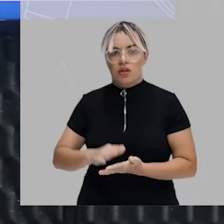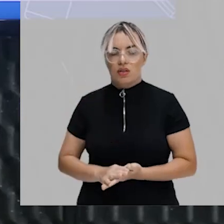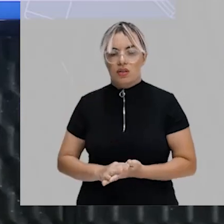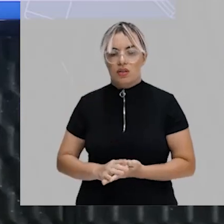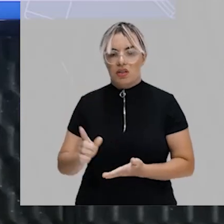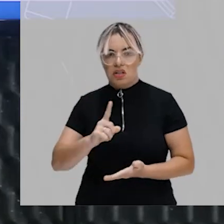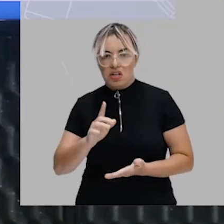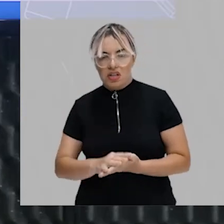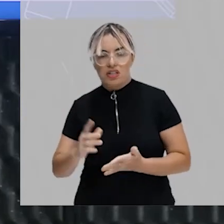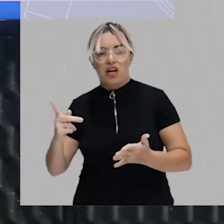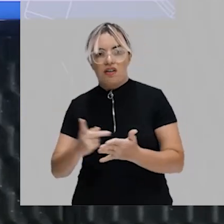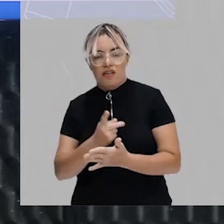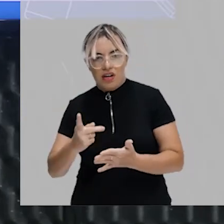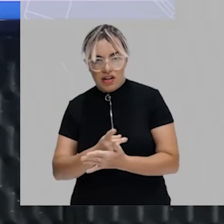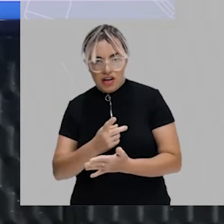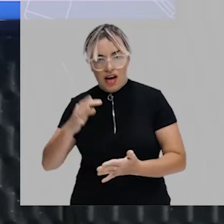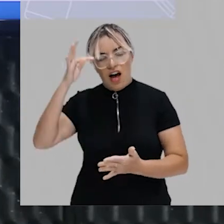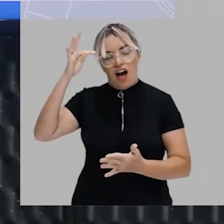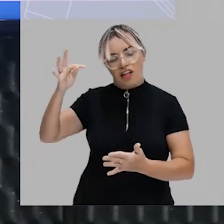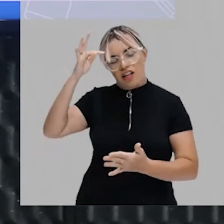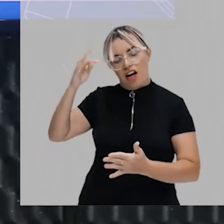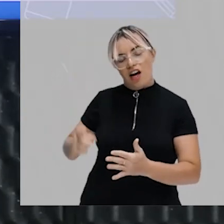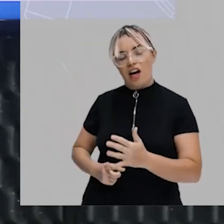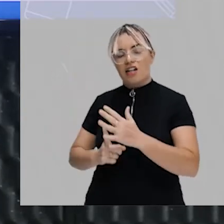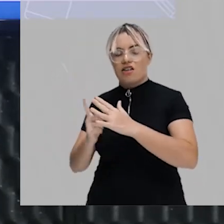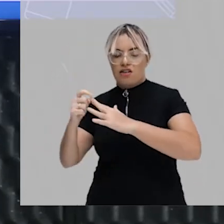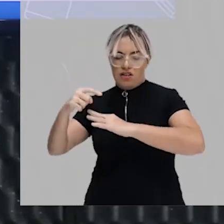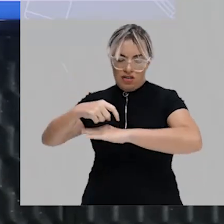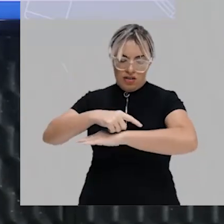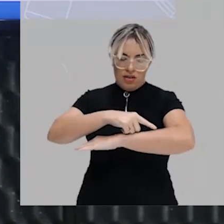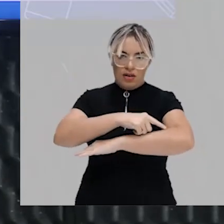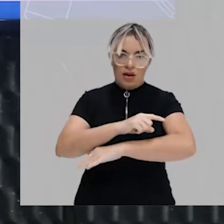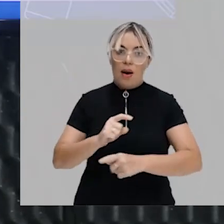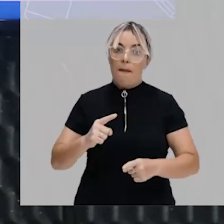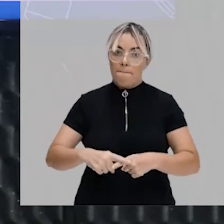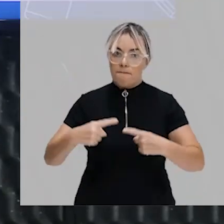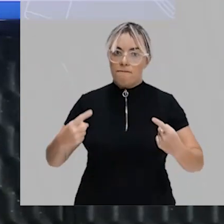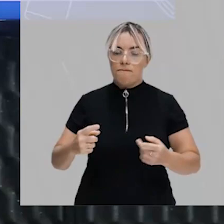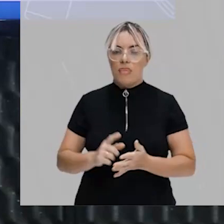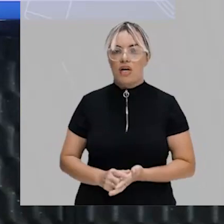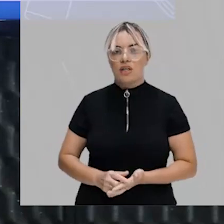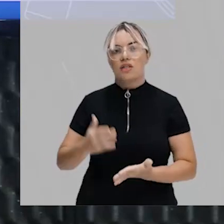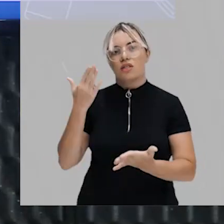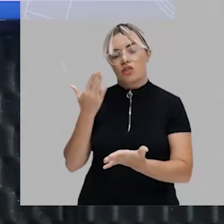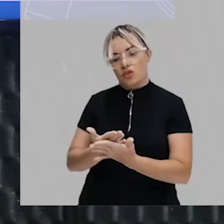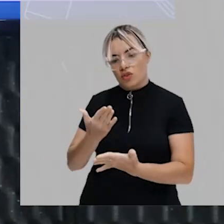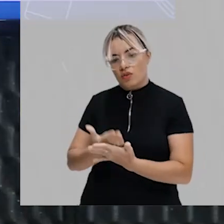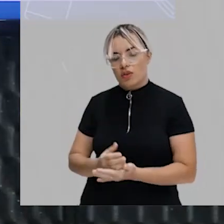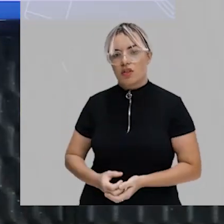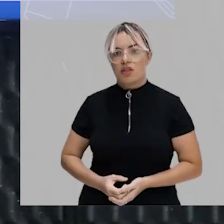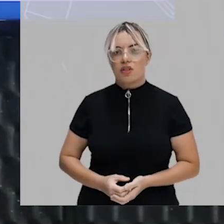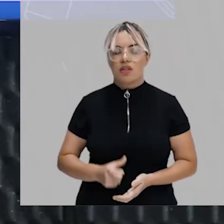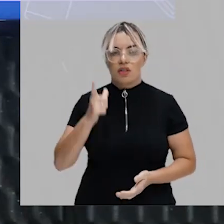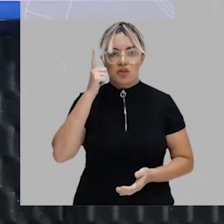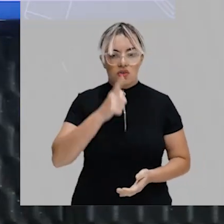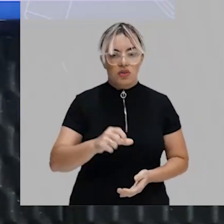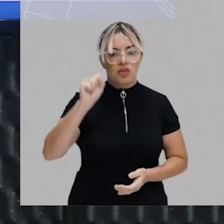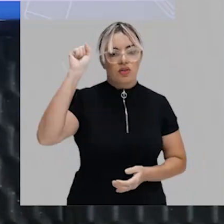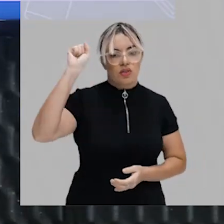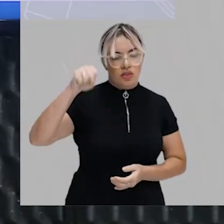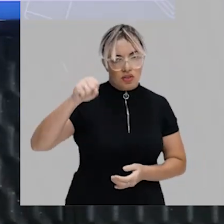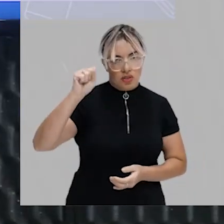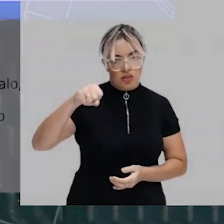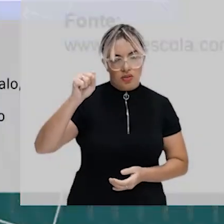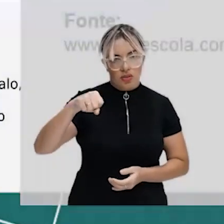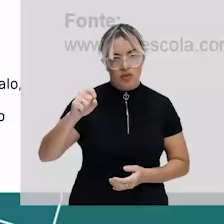abiogênese. Tá? E nós vimos que ele conseguiu sim derrubar os argumentos da abiogênese. Tá? E esse experimento